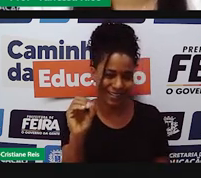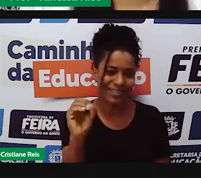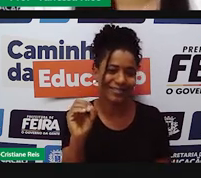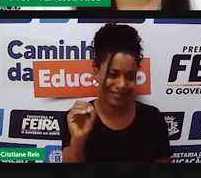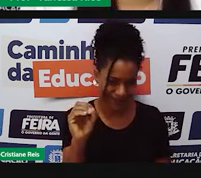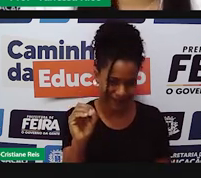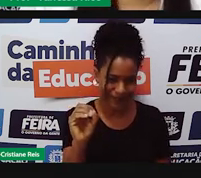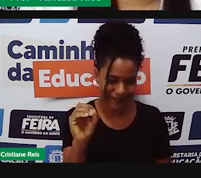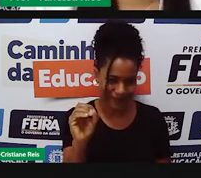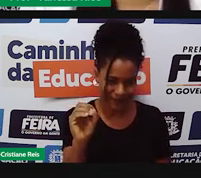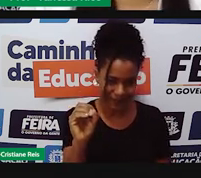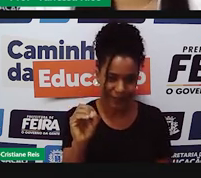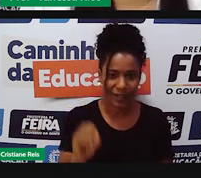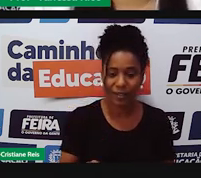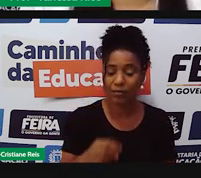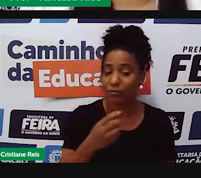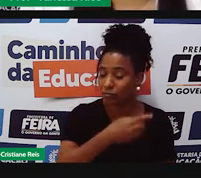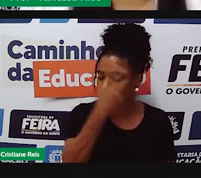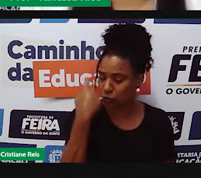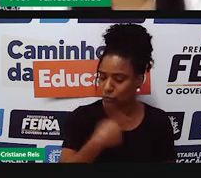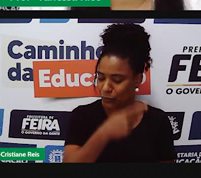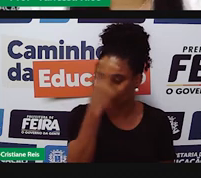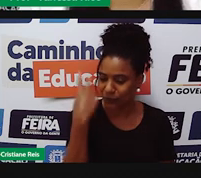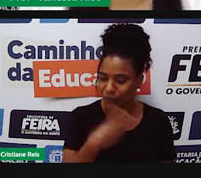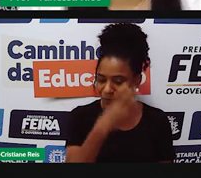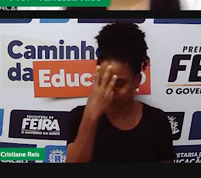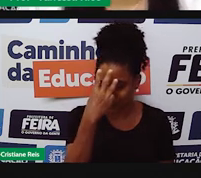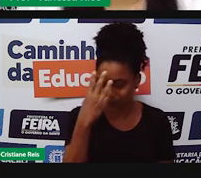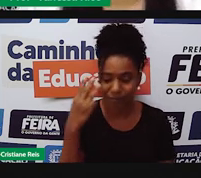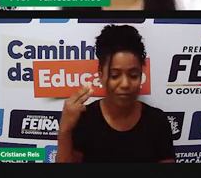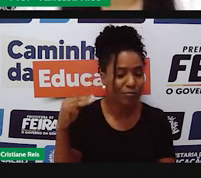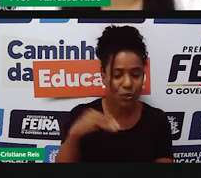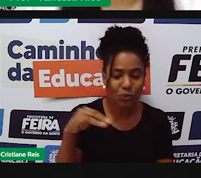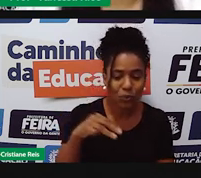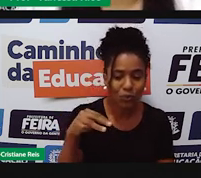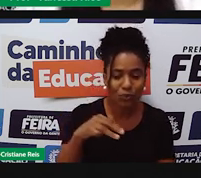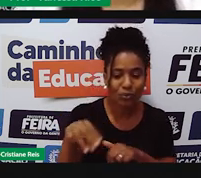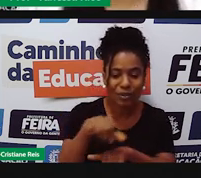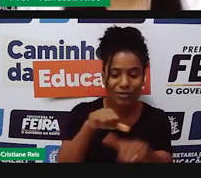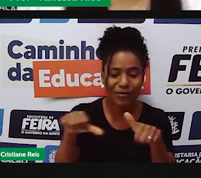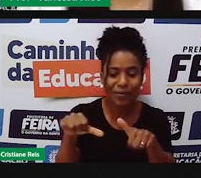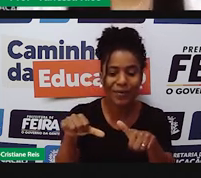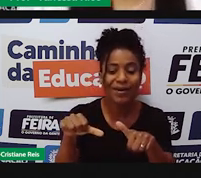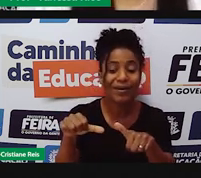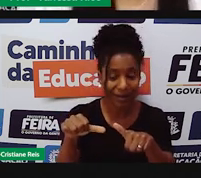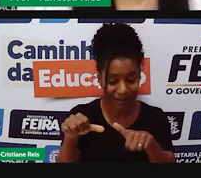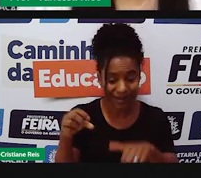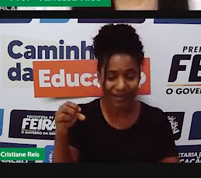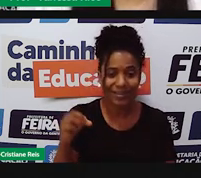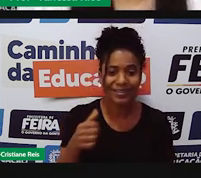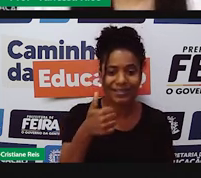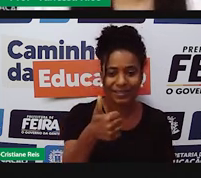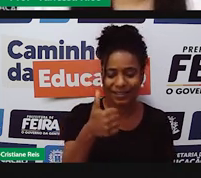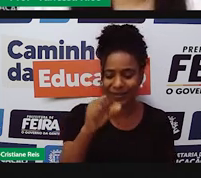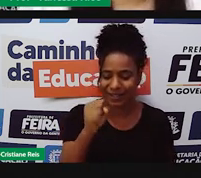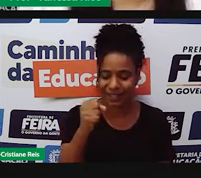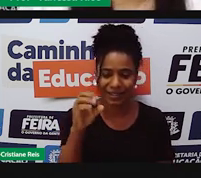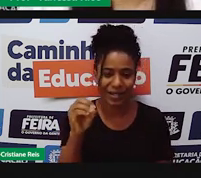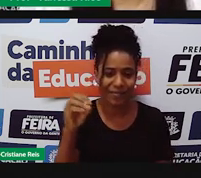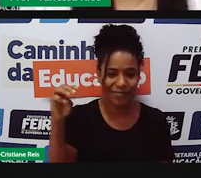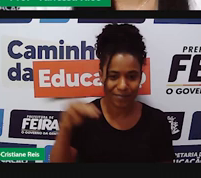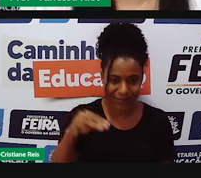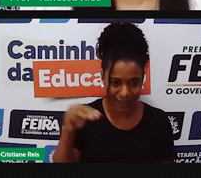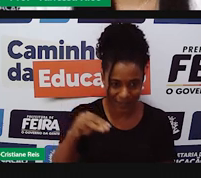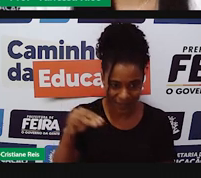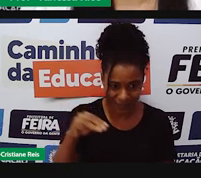180. Então, em 3 horas, eu tenho 180 minutos. Mas não são 3 horas somente,